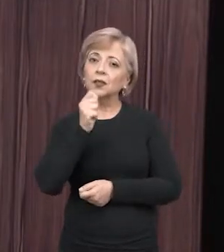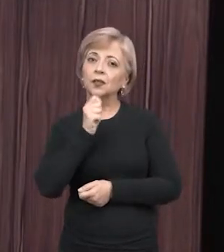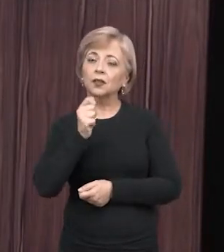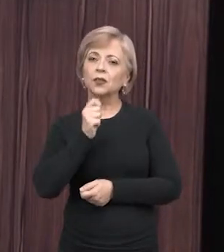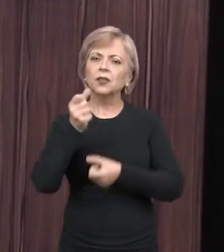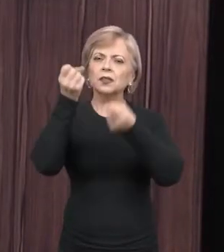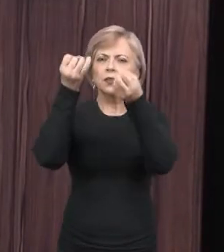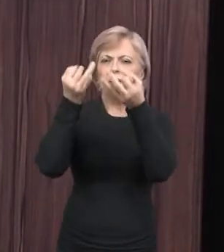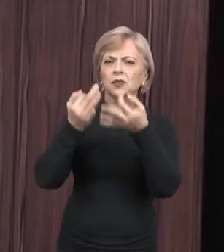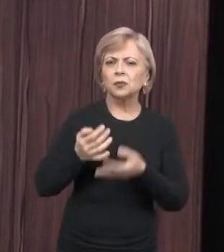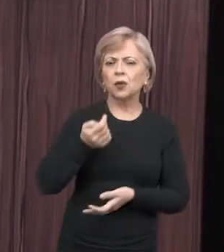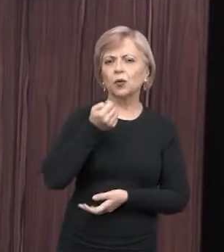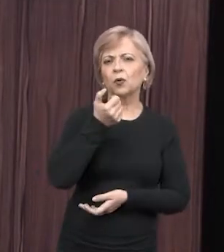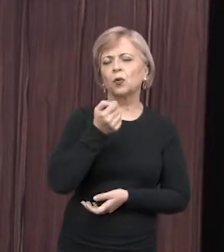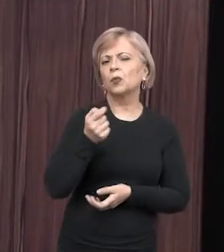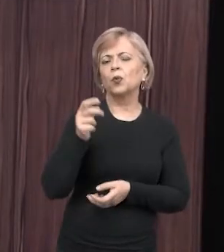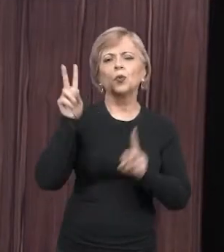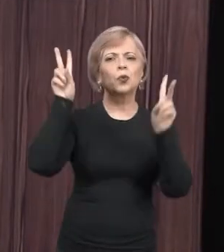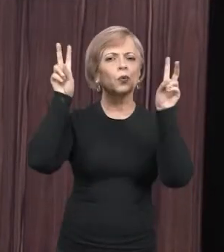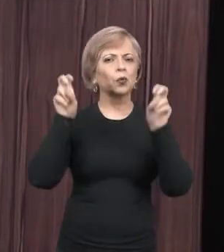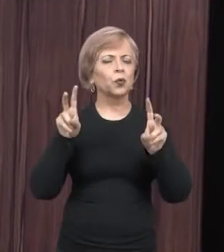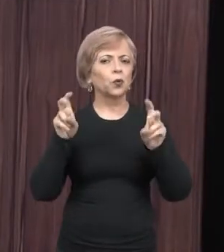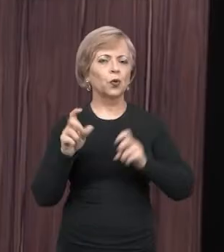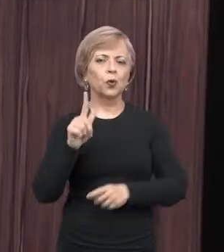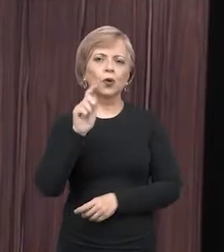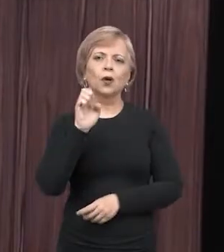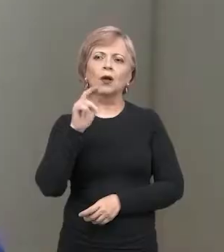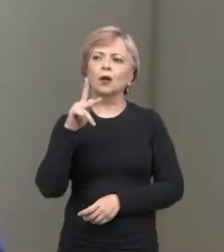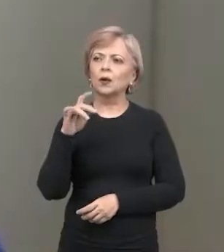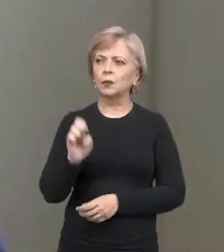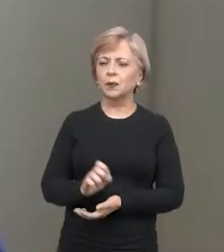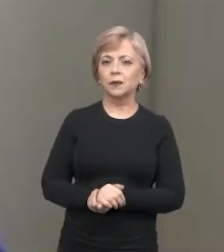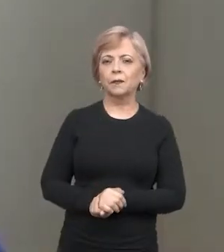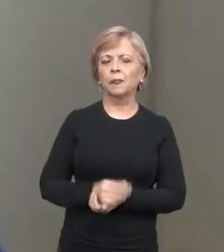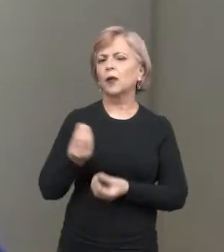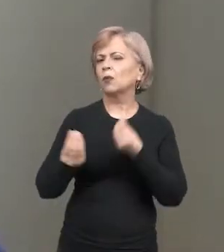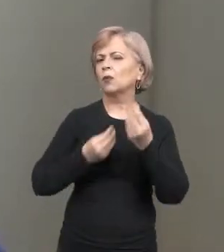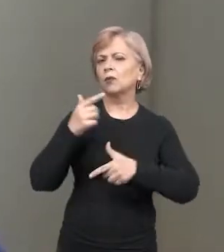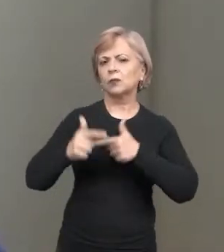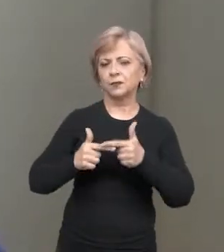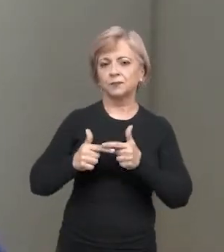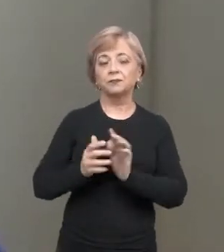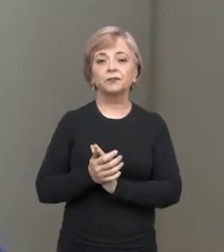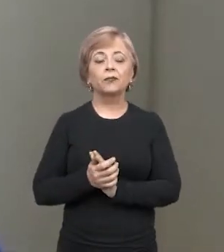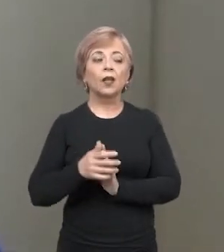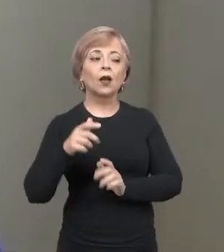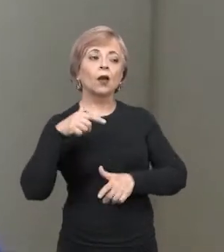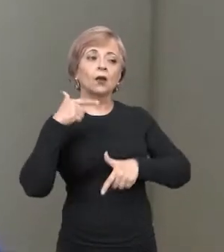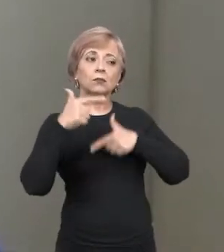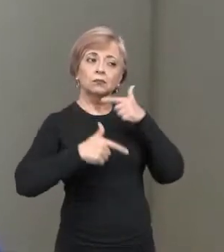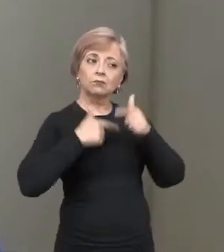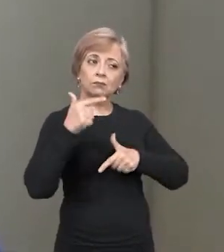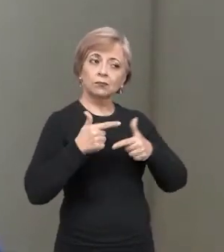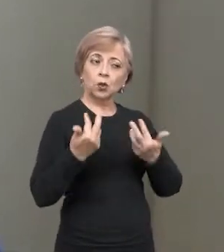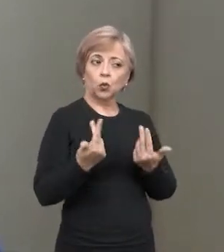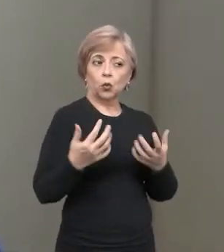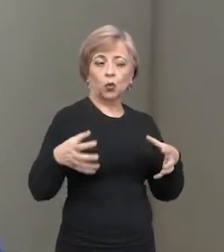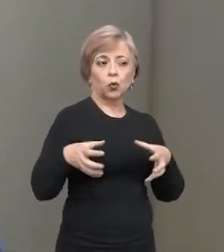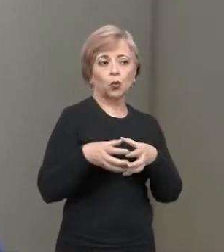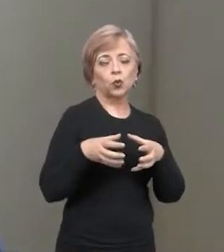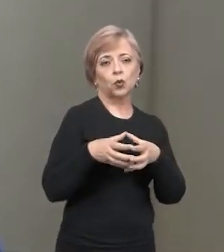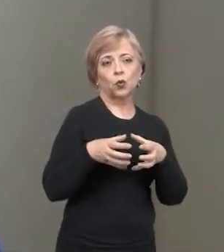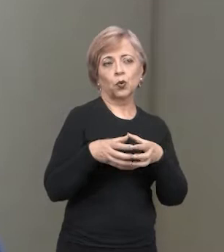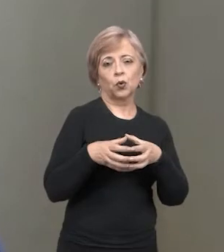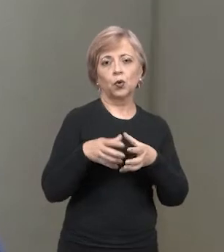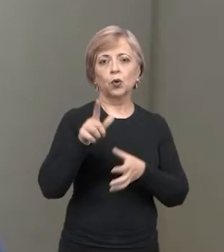pouquinho sobre o GAESF, como esse órgão funciona. O GAESF funciona como um grupo, na verdade ele o